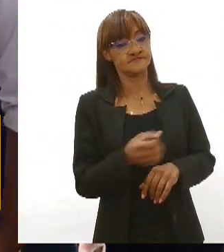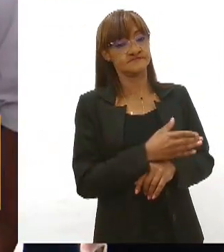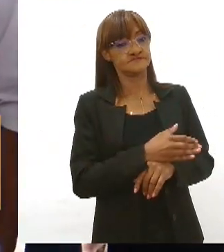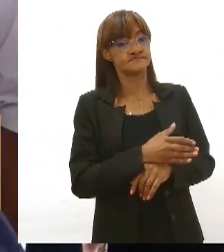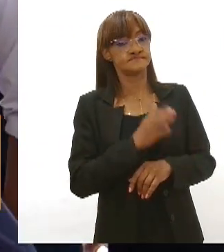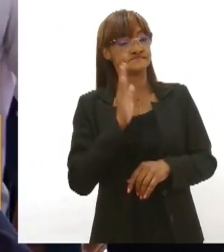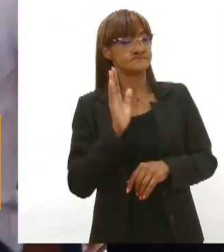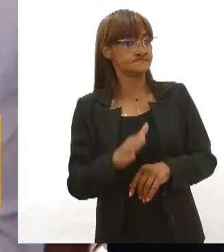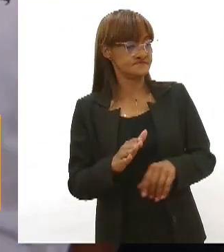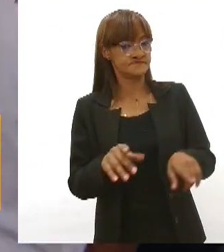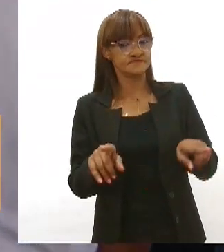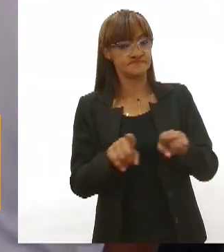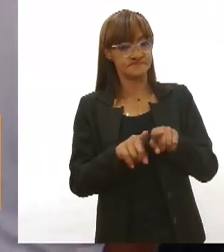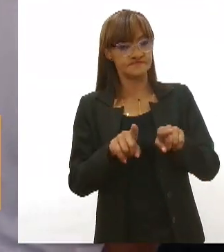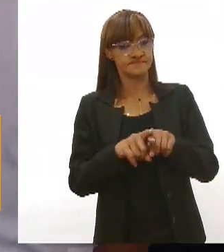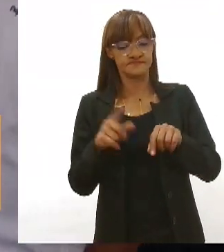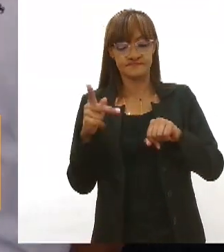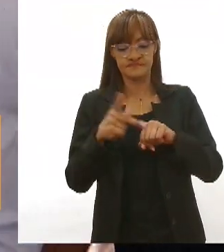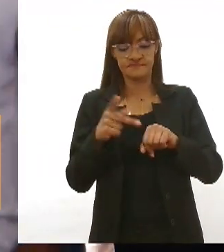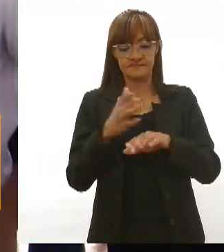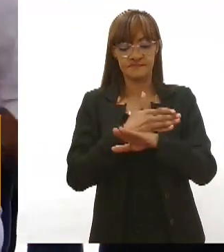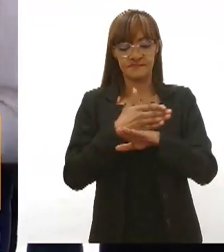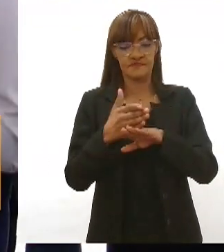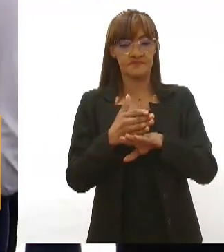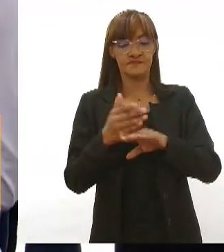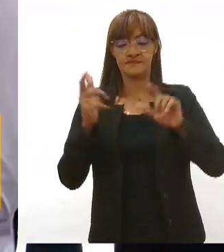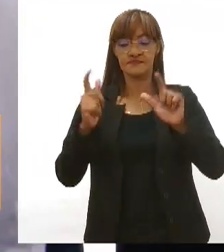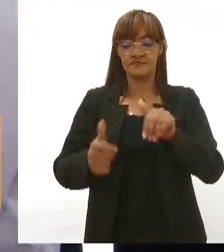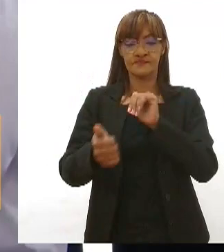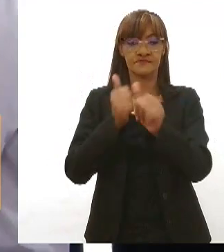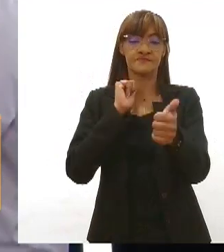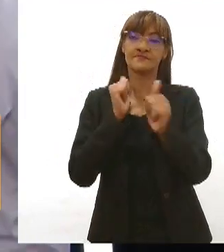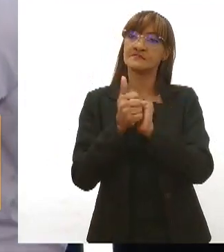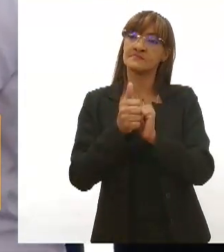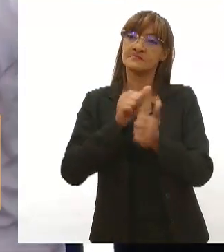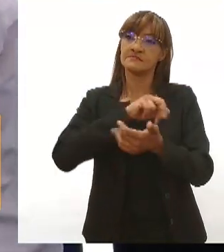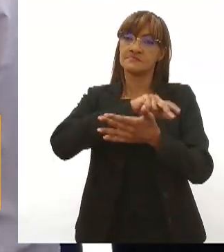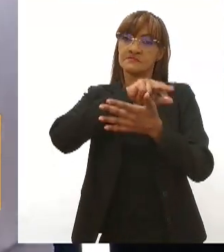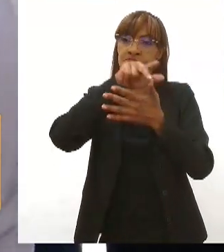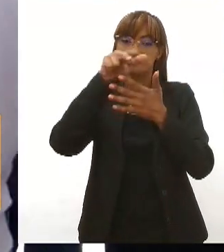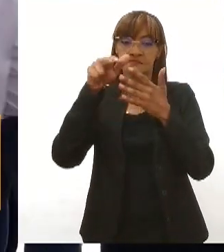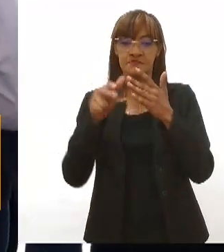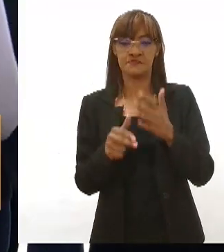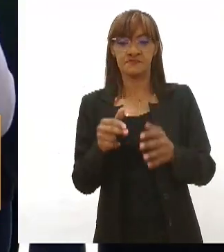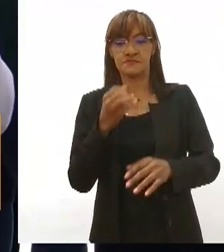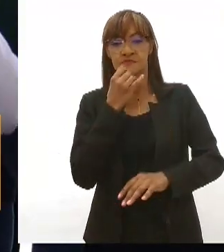PEC de Pedra Branca, que é um espaço esportivo. Enfim, são intervenções de extrema